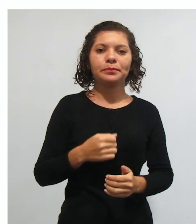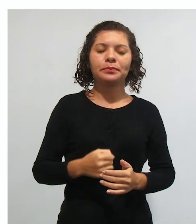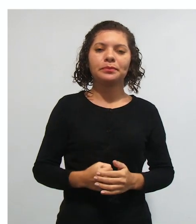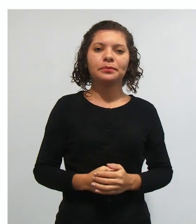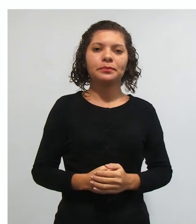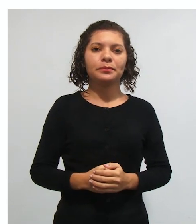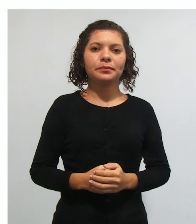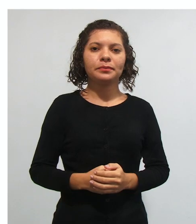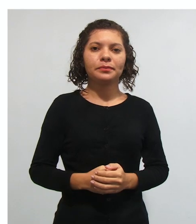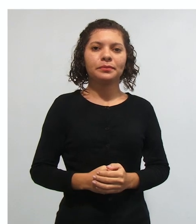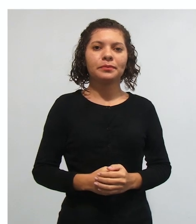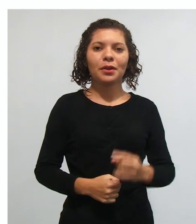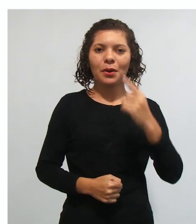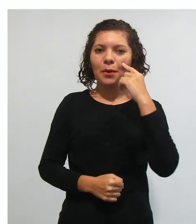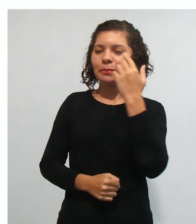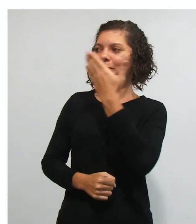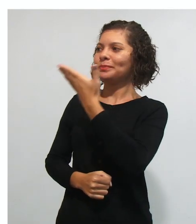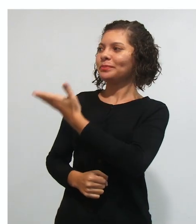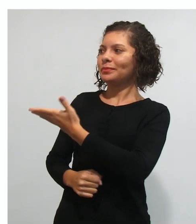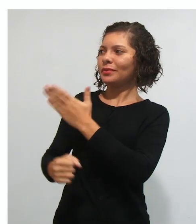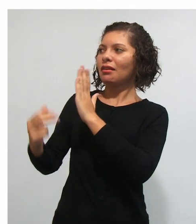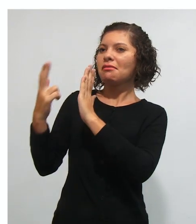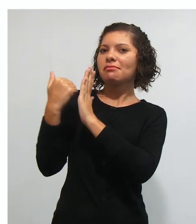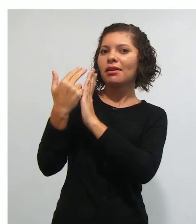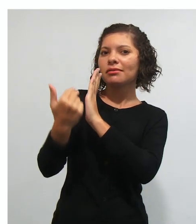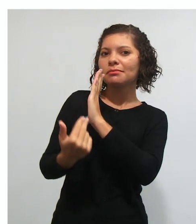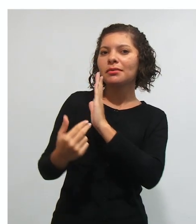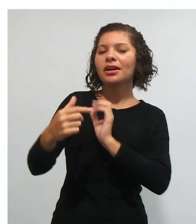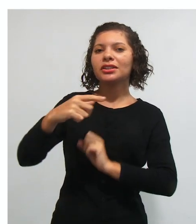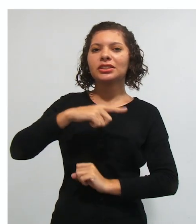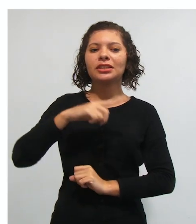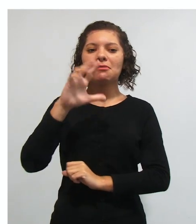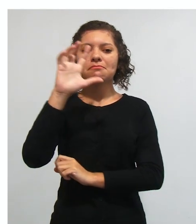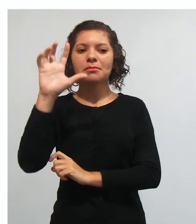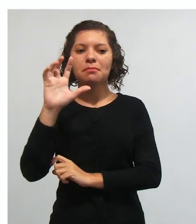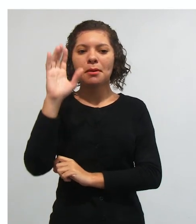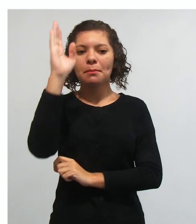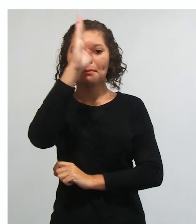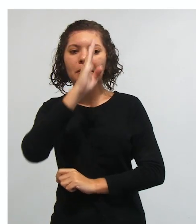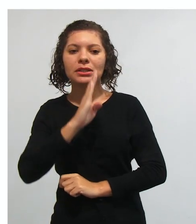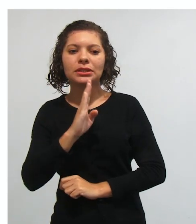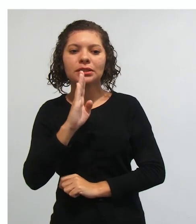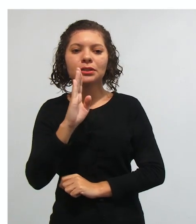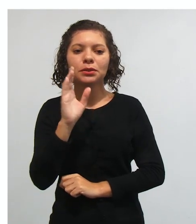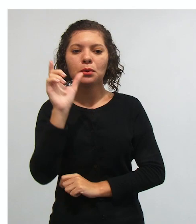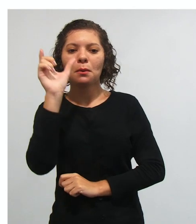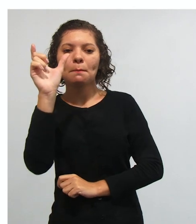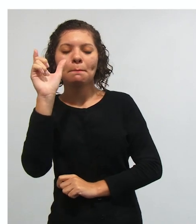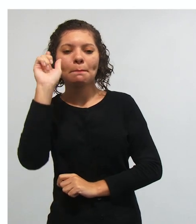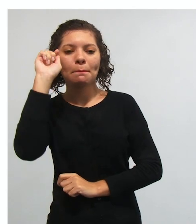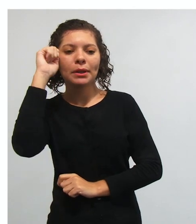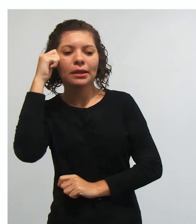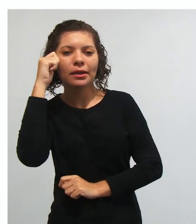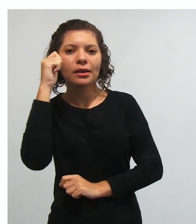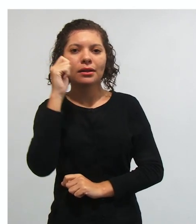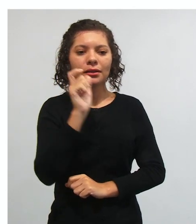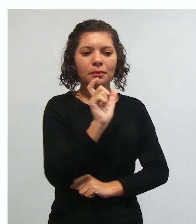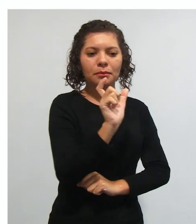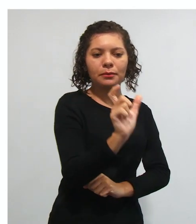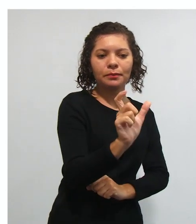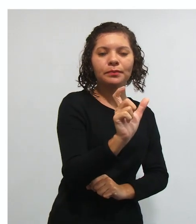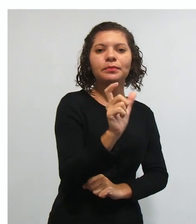autônomo e aqui nas imagens nós temos o mapa do Brasil uma representatividade de uma pessoa negra o símbolo que